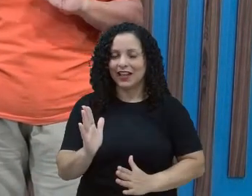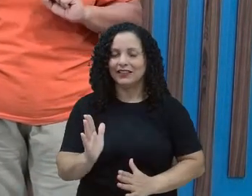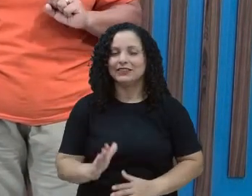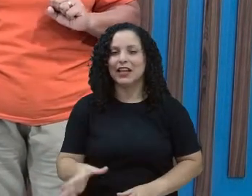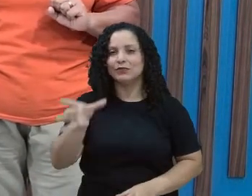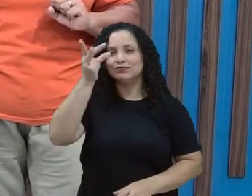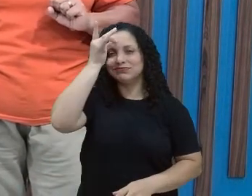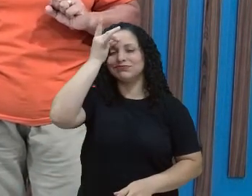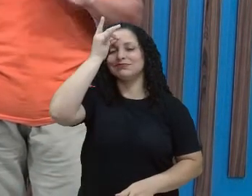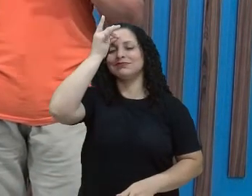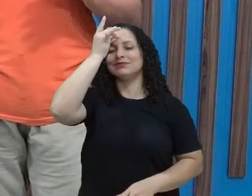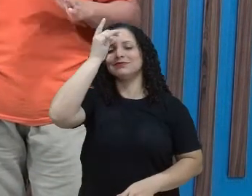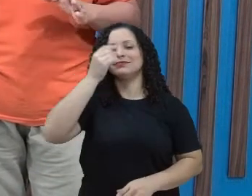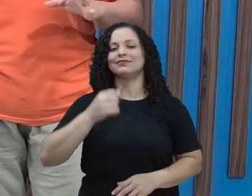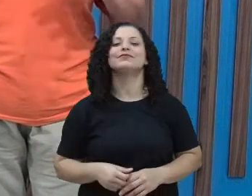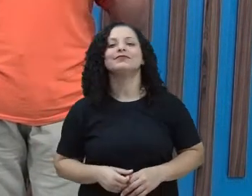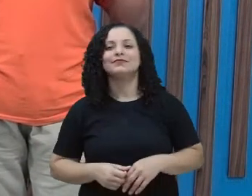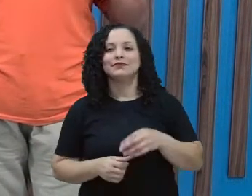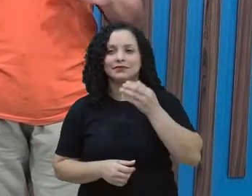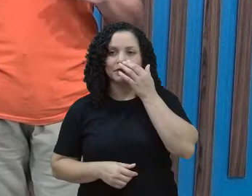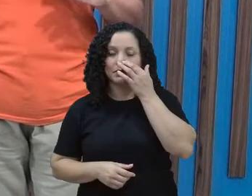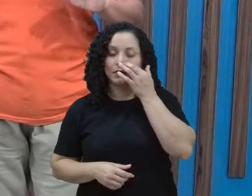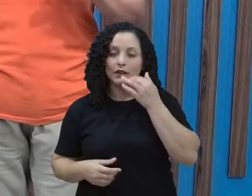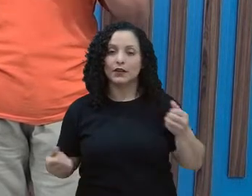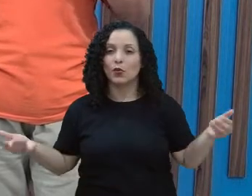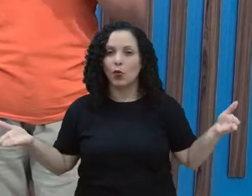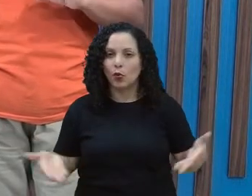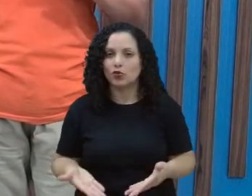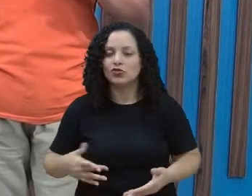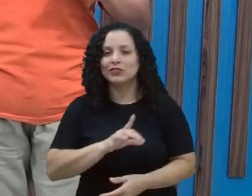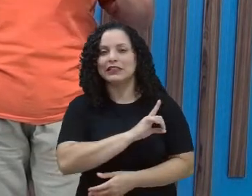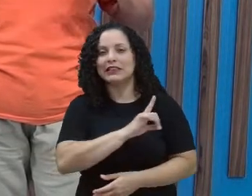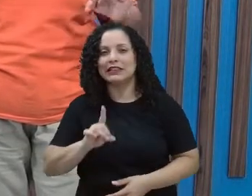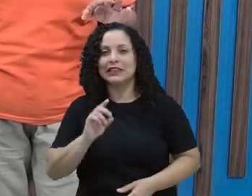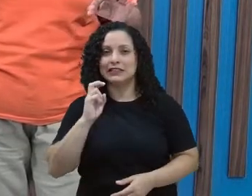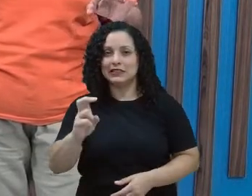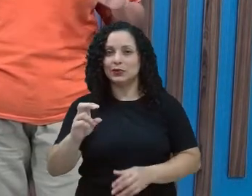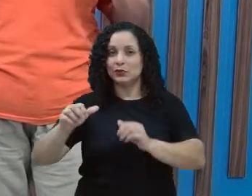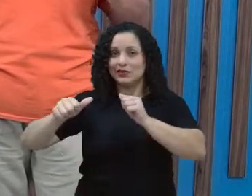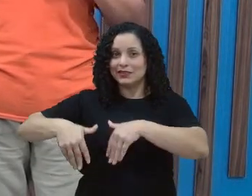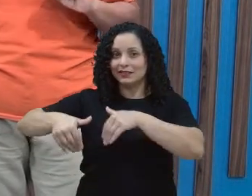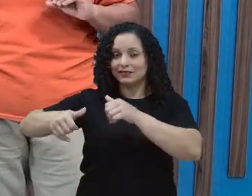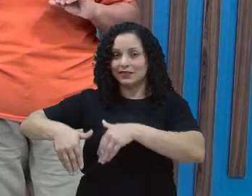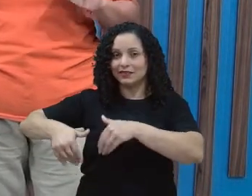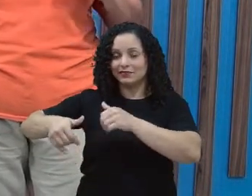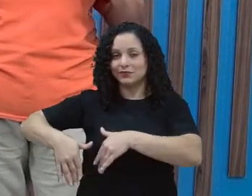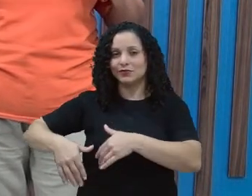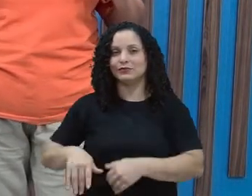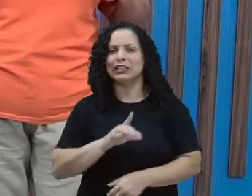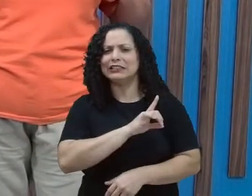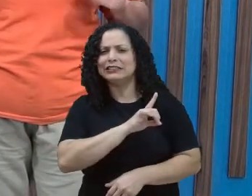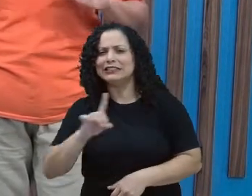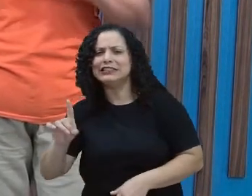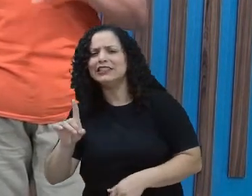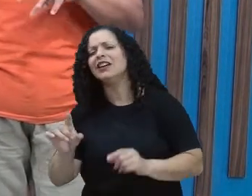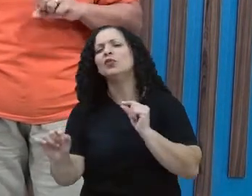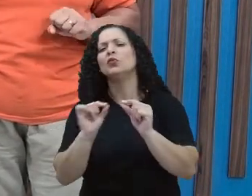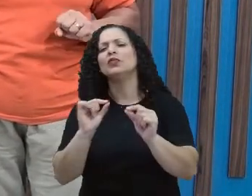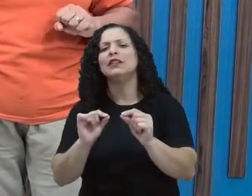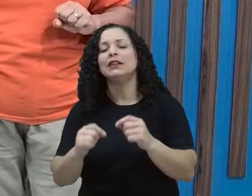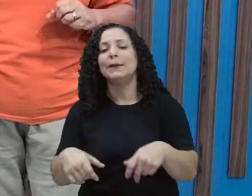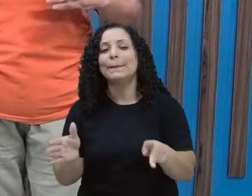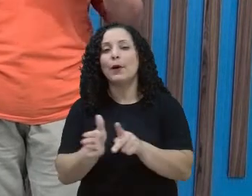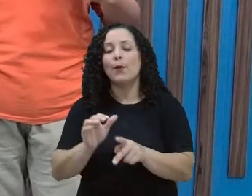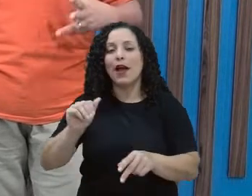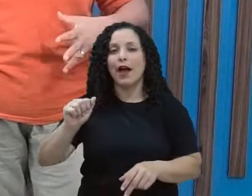fixar esse conteúdo. Olha, hoje é 5 de setembro Nesse dia se comemora o Dia da